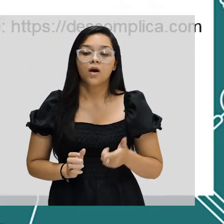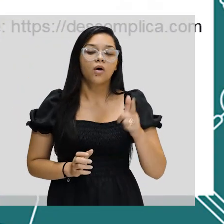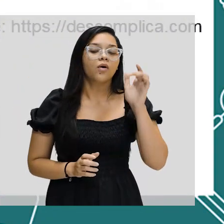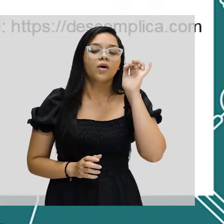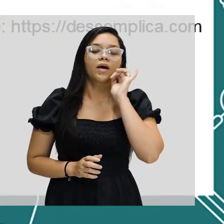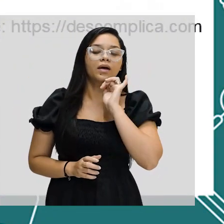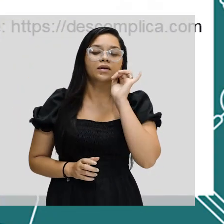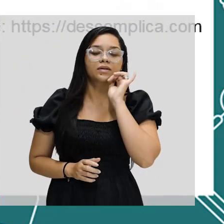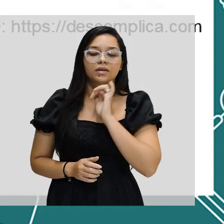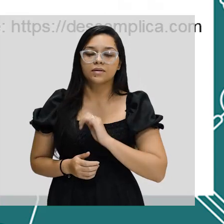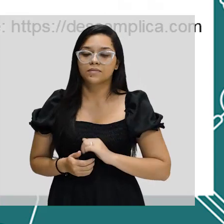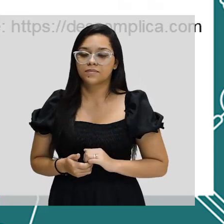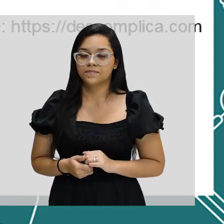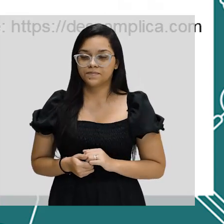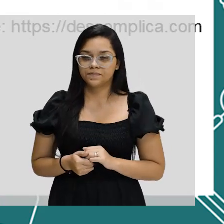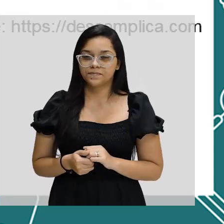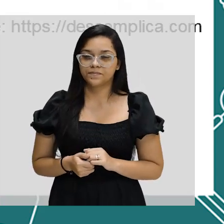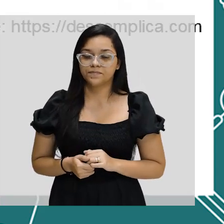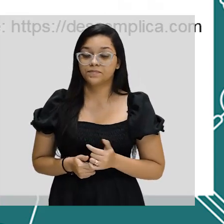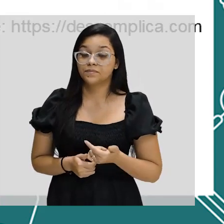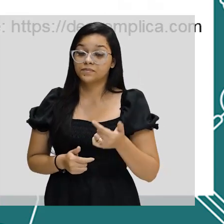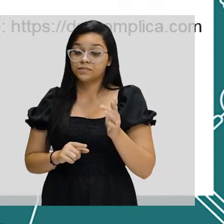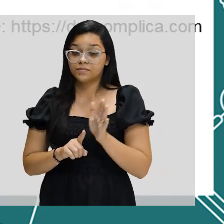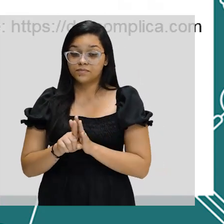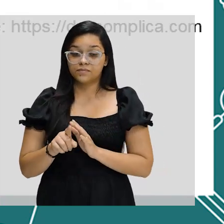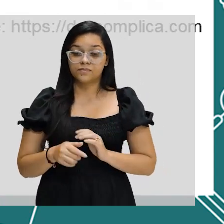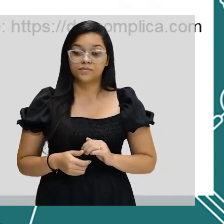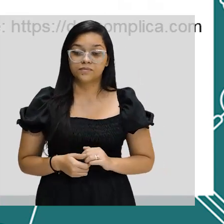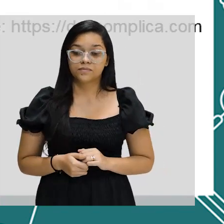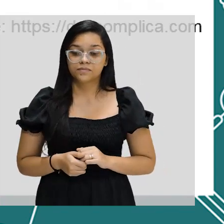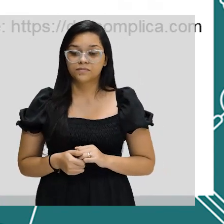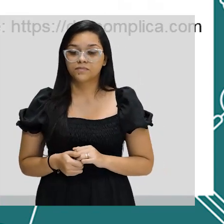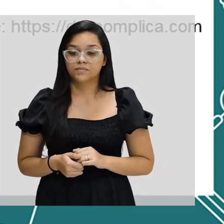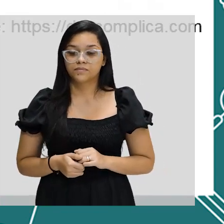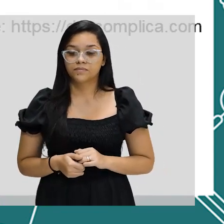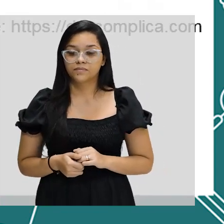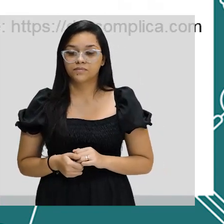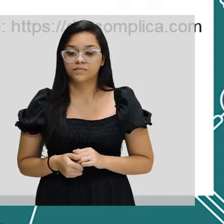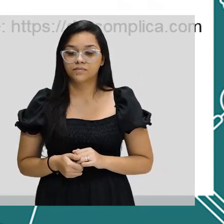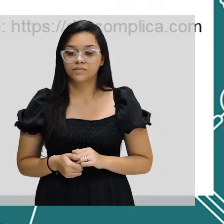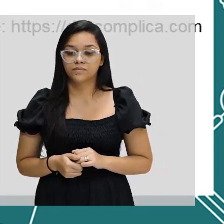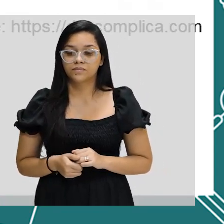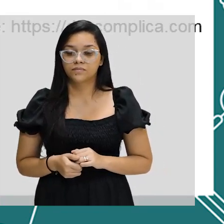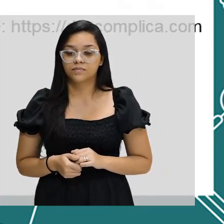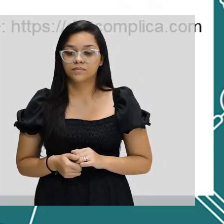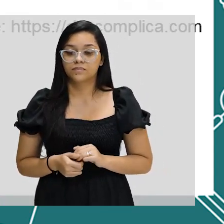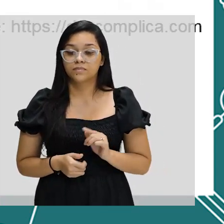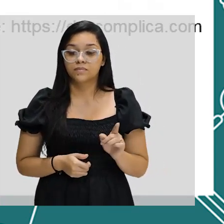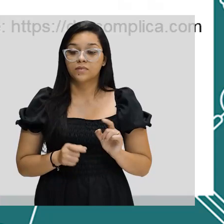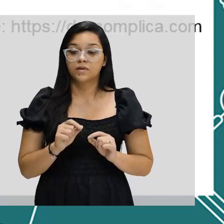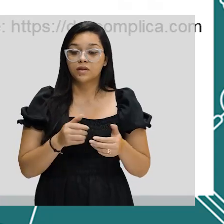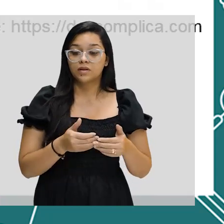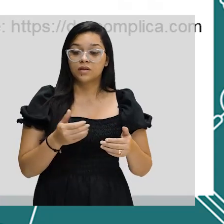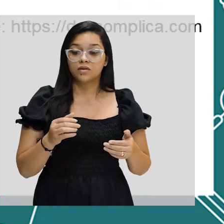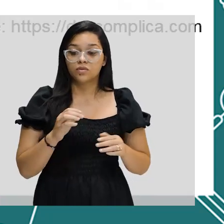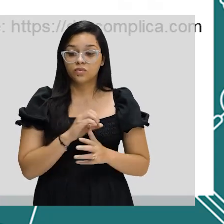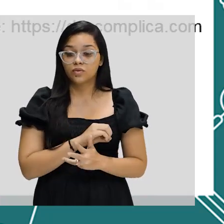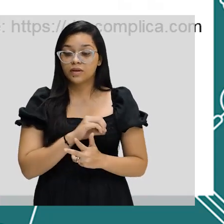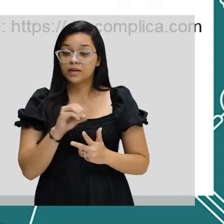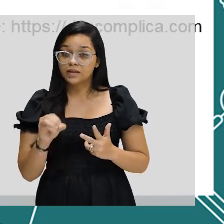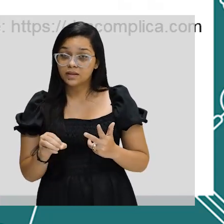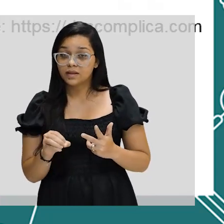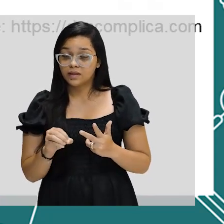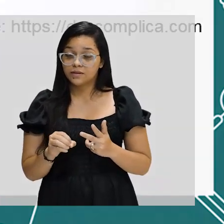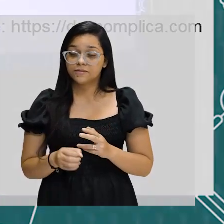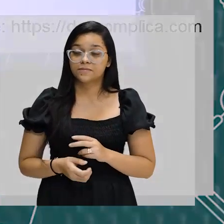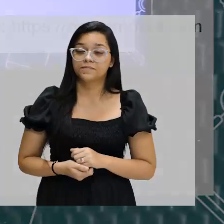exemplo. No anúncio apresentado, o pronome relativo utilizado é. Esse anúncio foi retirado do Enem, tá? De uma